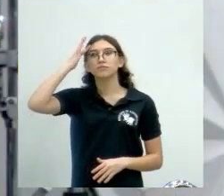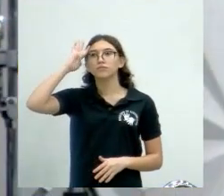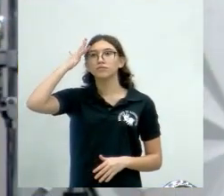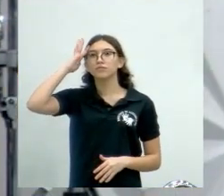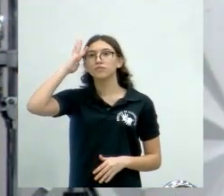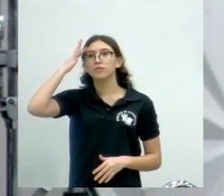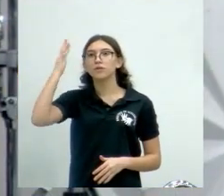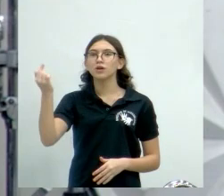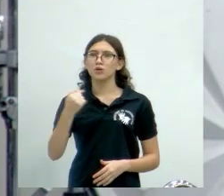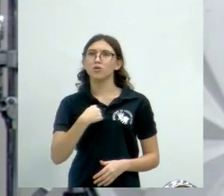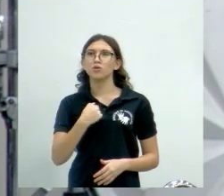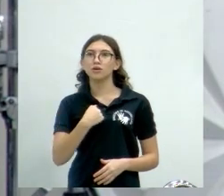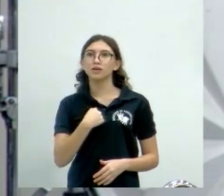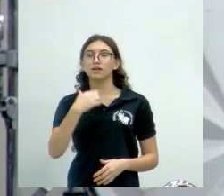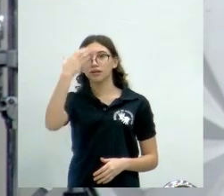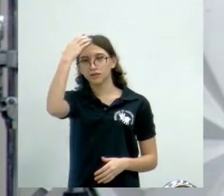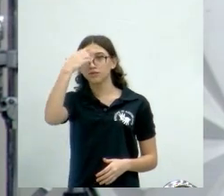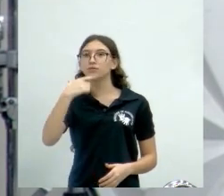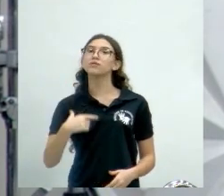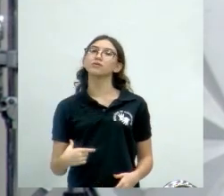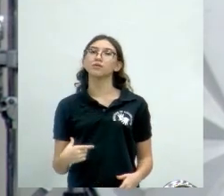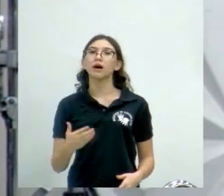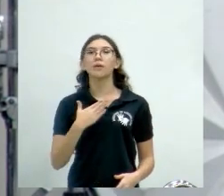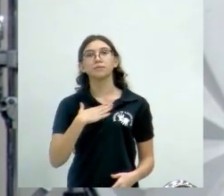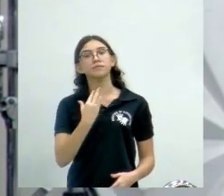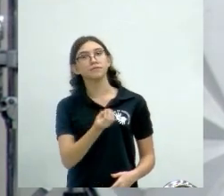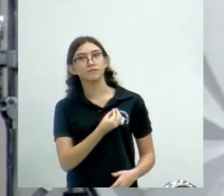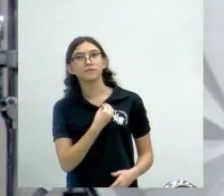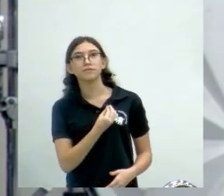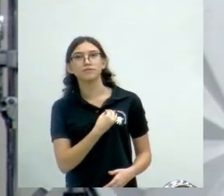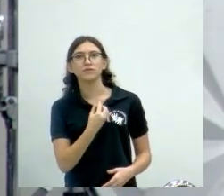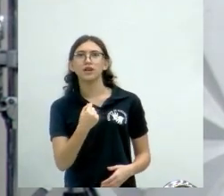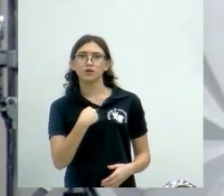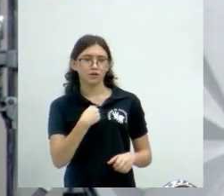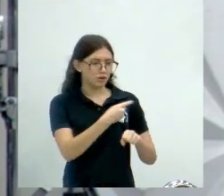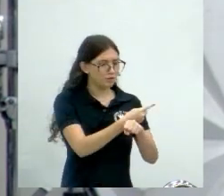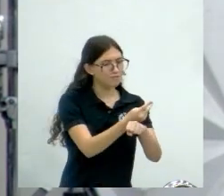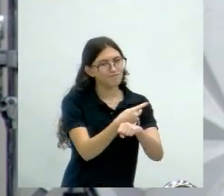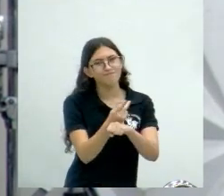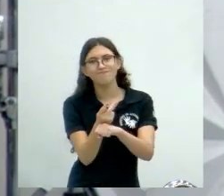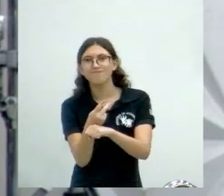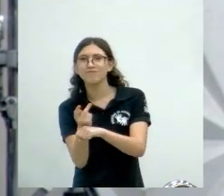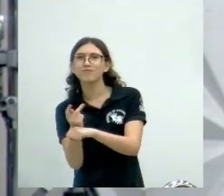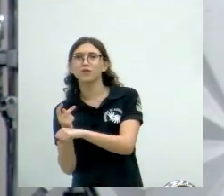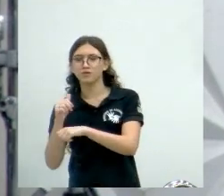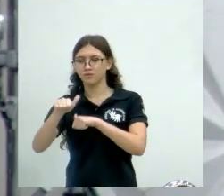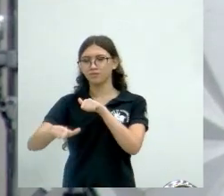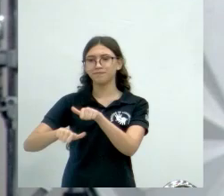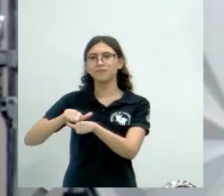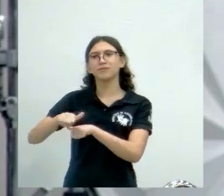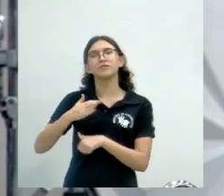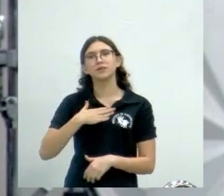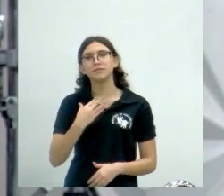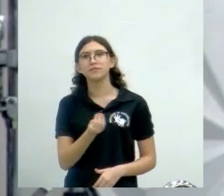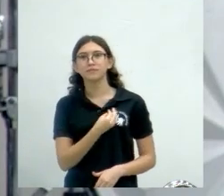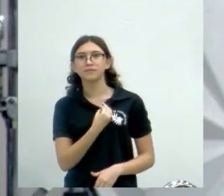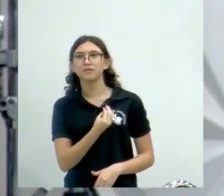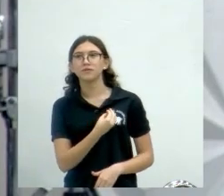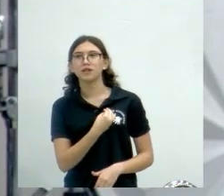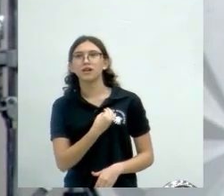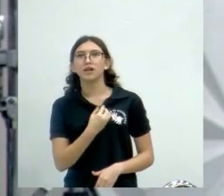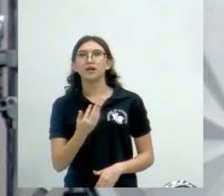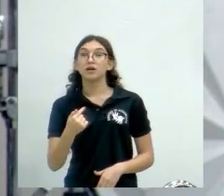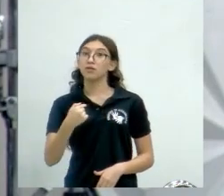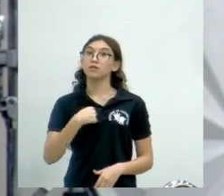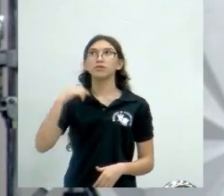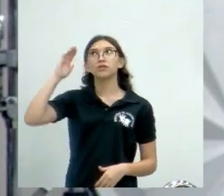sou, tem aquilo que a ver com aquilo que eu busco desenvolver na minha vida, tanto na minha maneira de